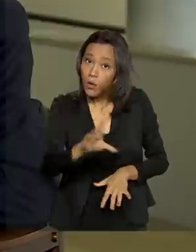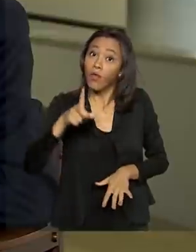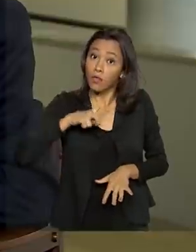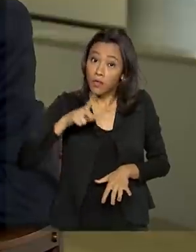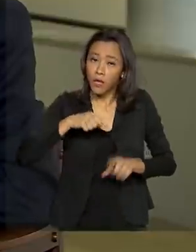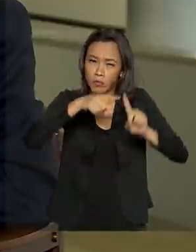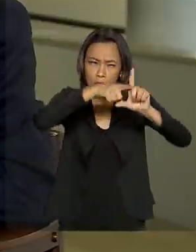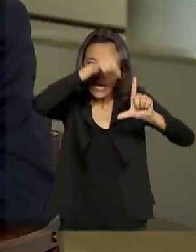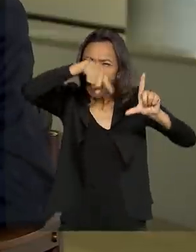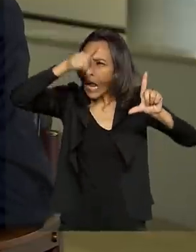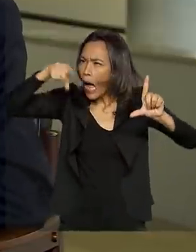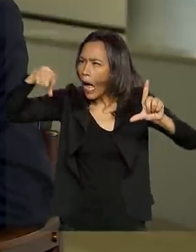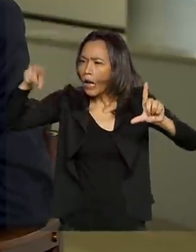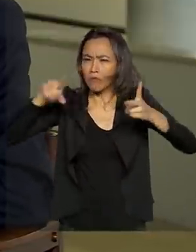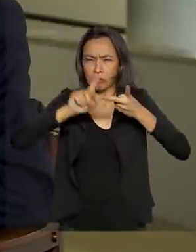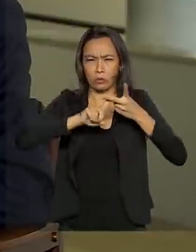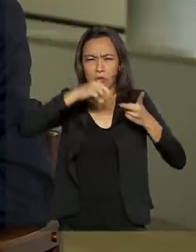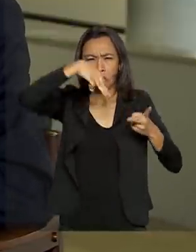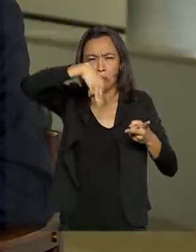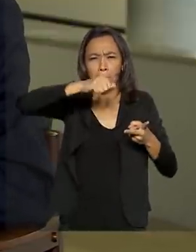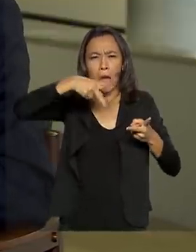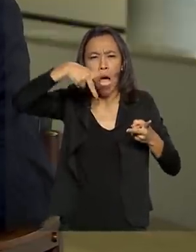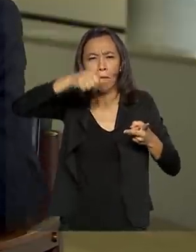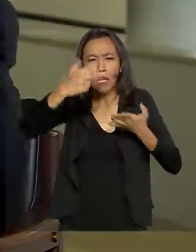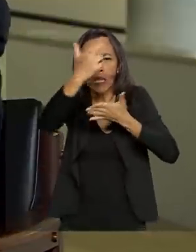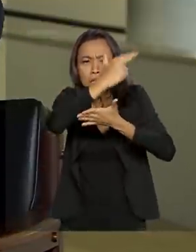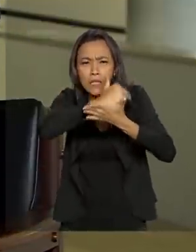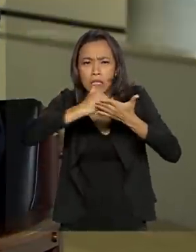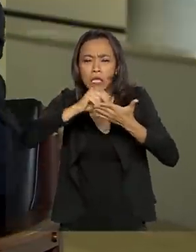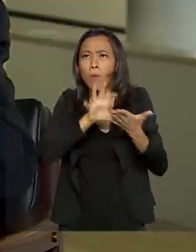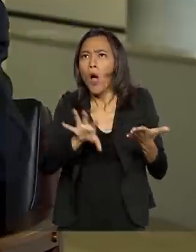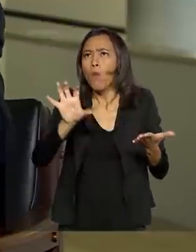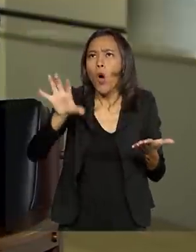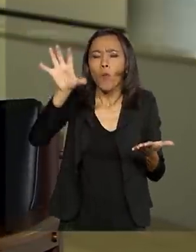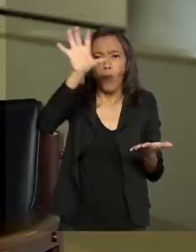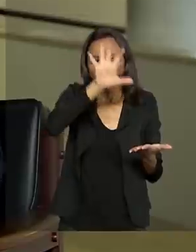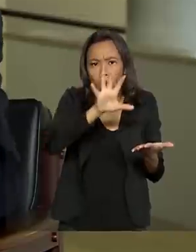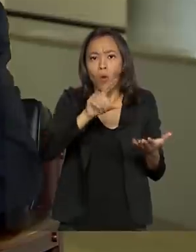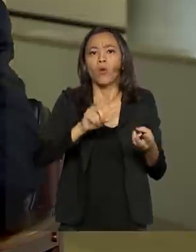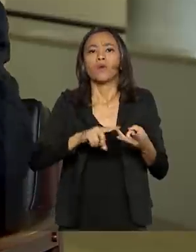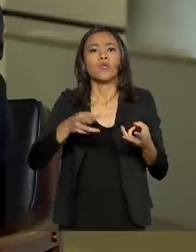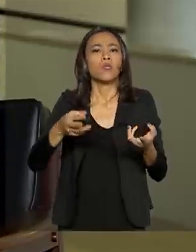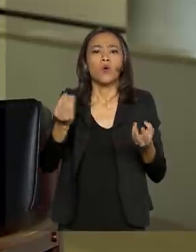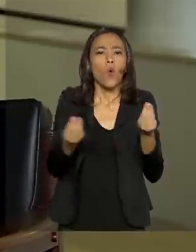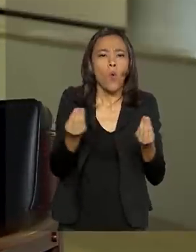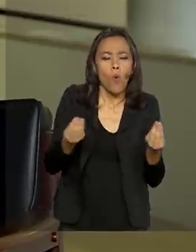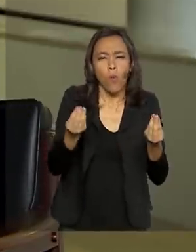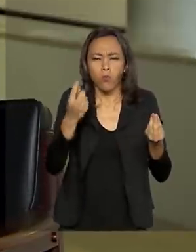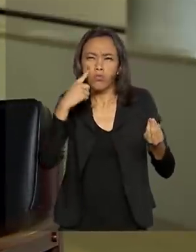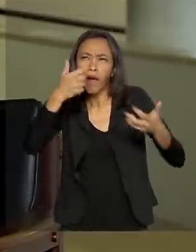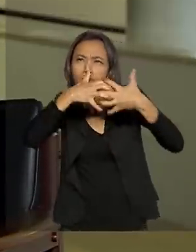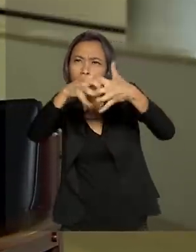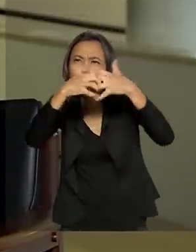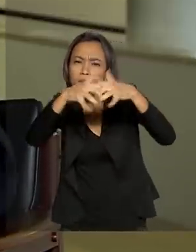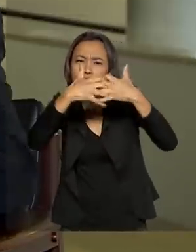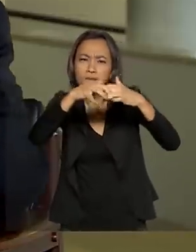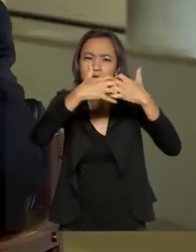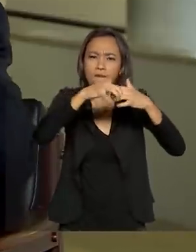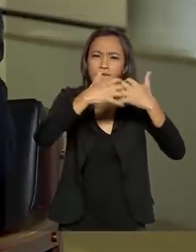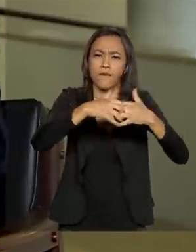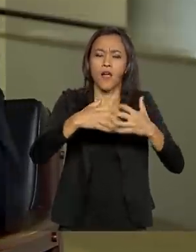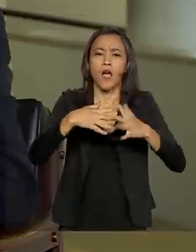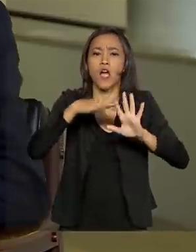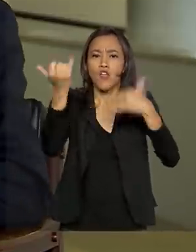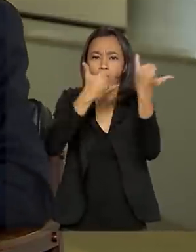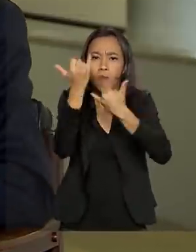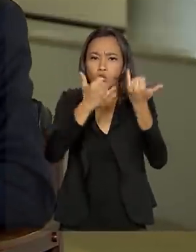gráficos, uma série de mapas com representações gráficas e que com quantitativos,